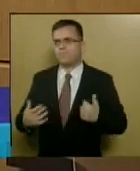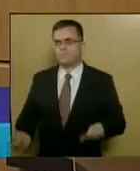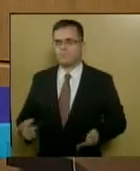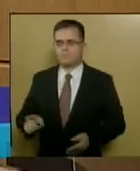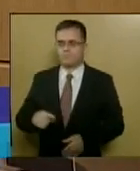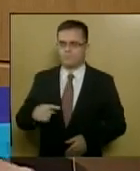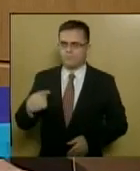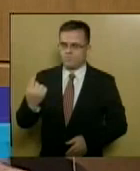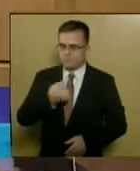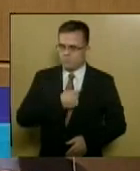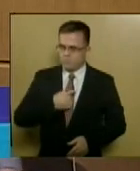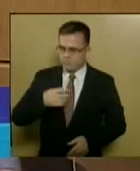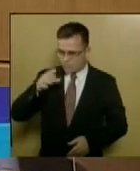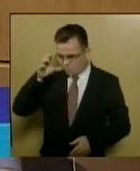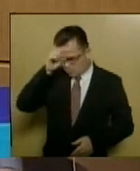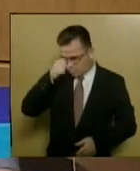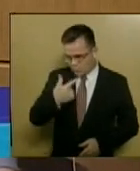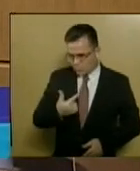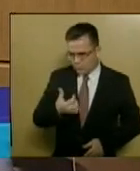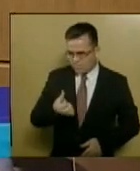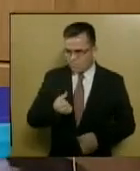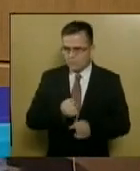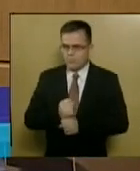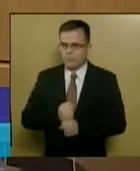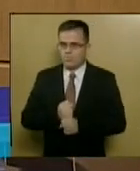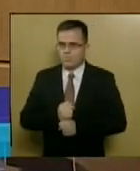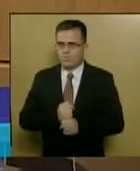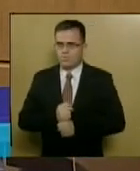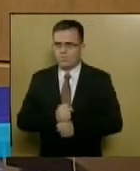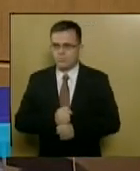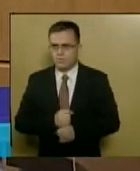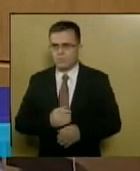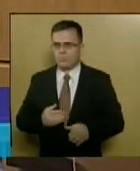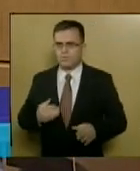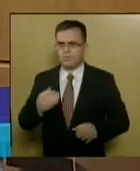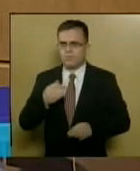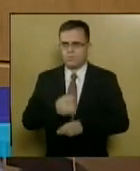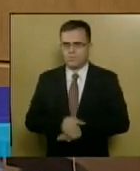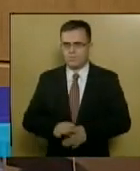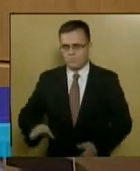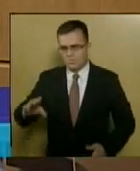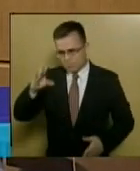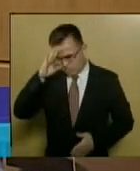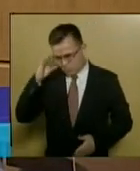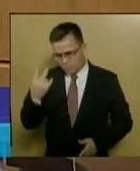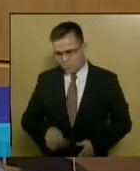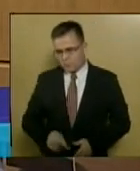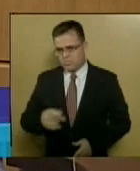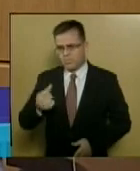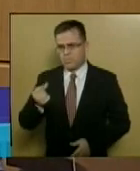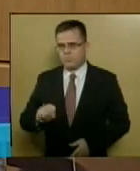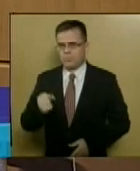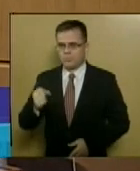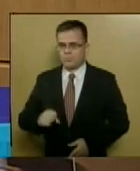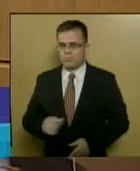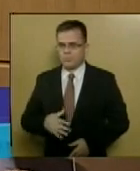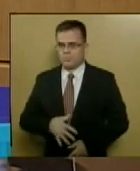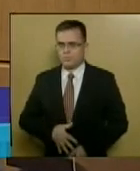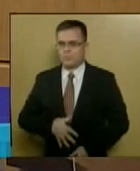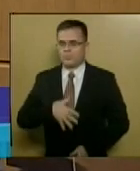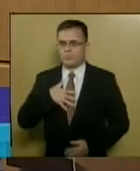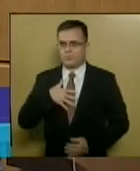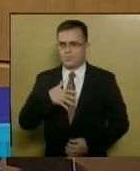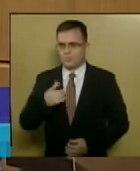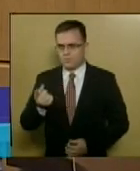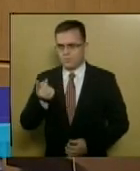gente aprendeu já 26 anos atrás, quando entrei como soldado da Polícia Militar de Sergipe. E tive a honra de ser